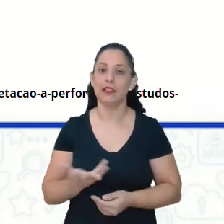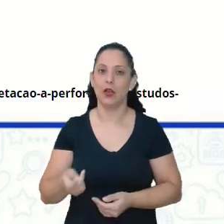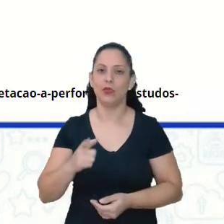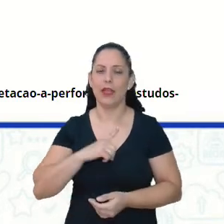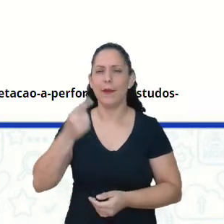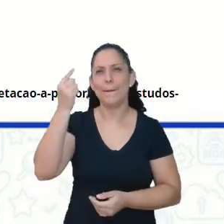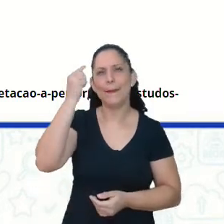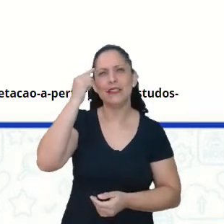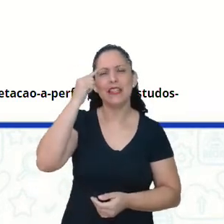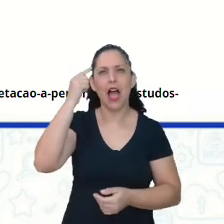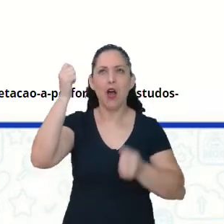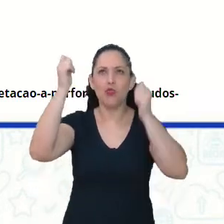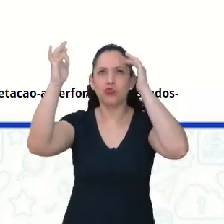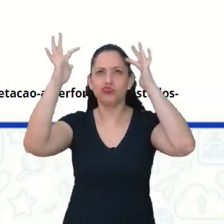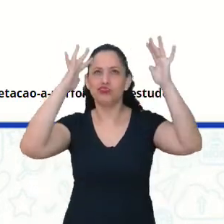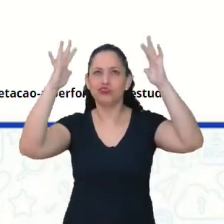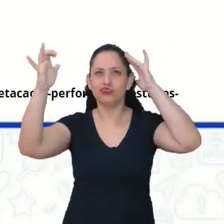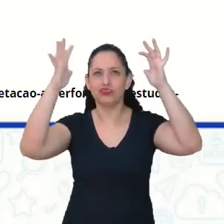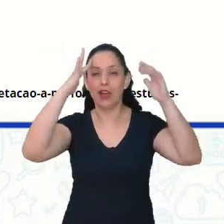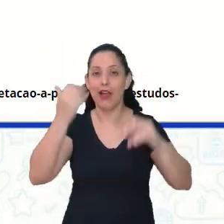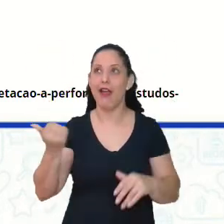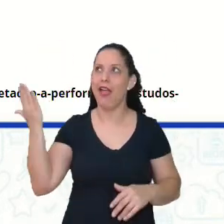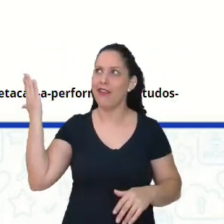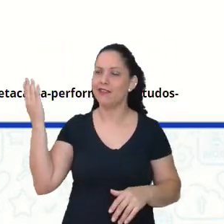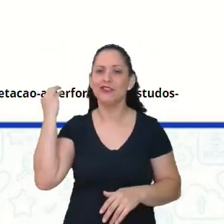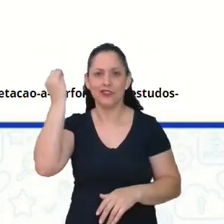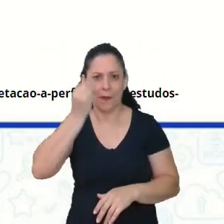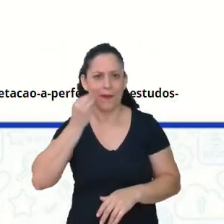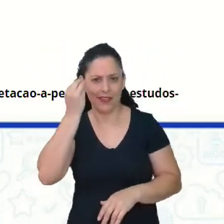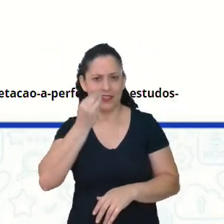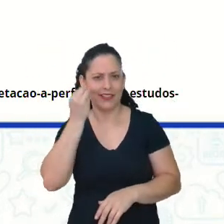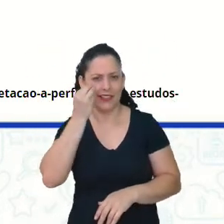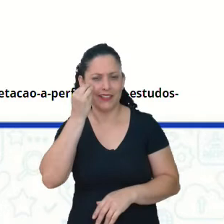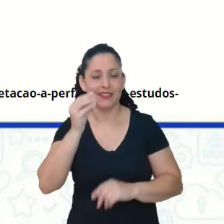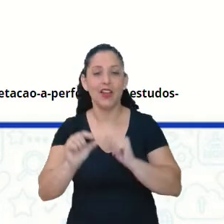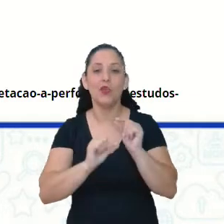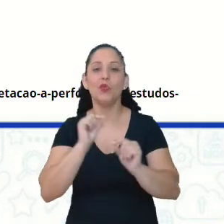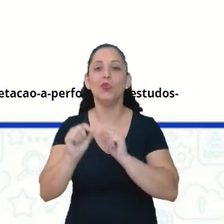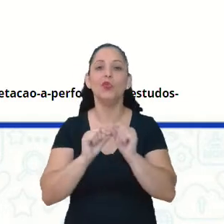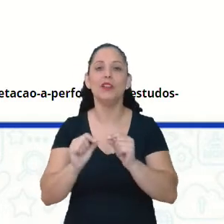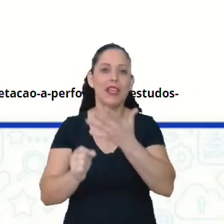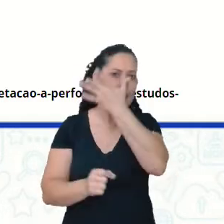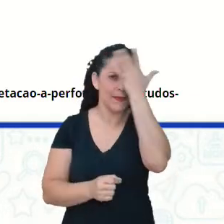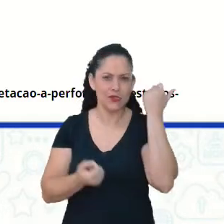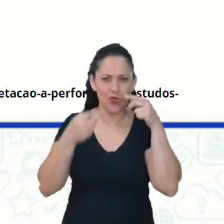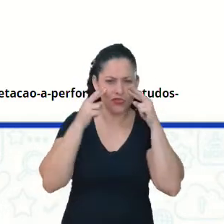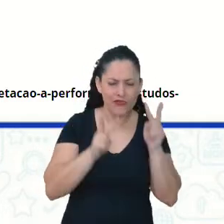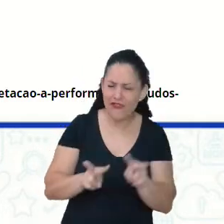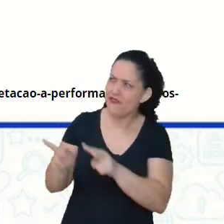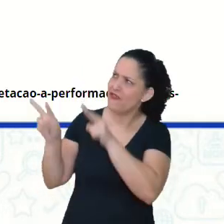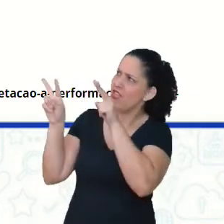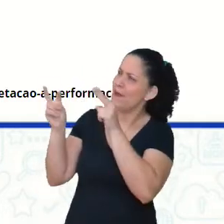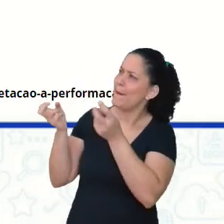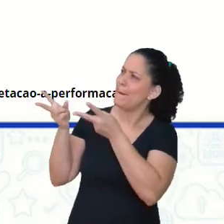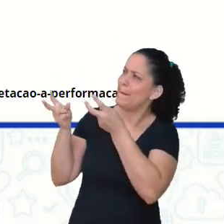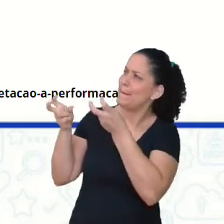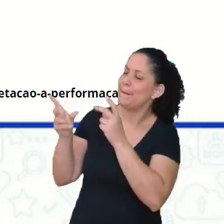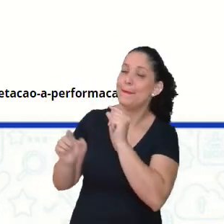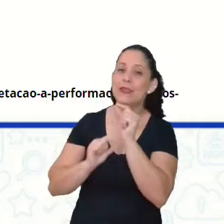gente pensar, né? Sim. Nessa experiência vivida ali, naquele momento, como é que o público interagia? Né? Quem